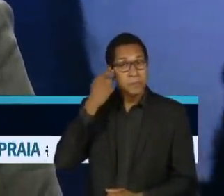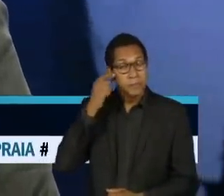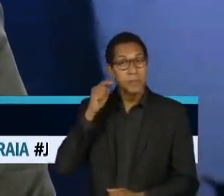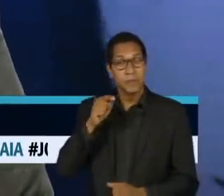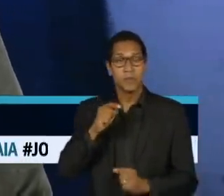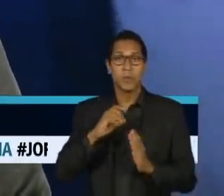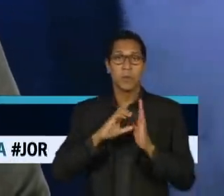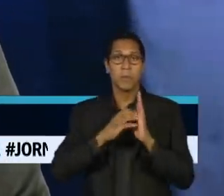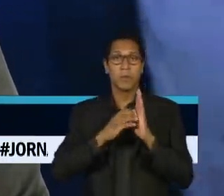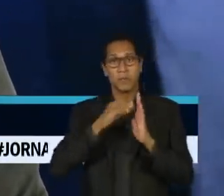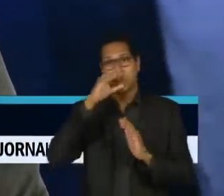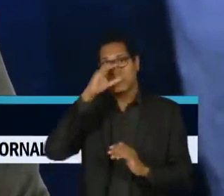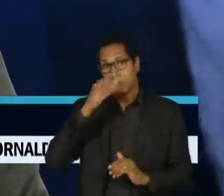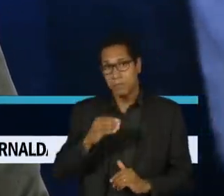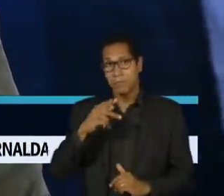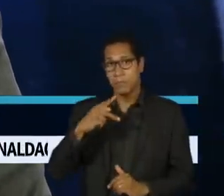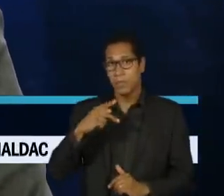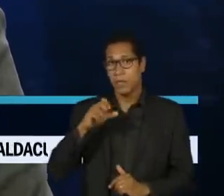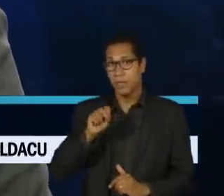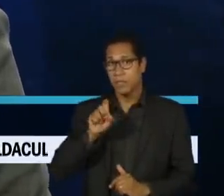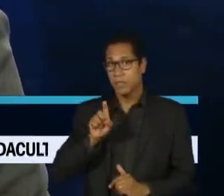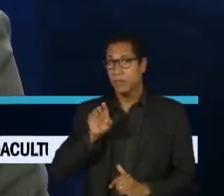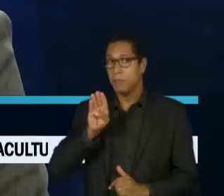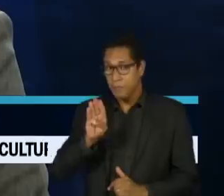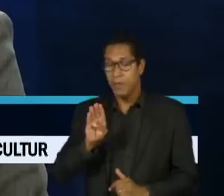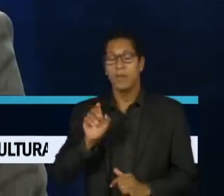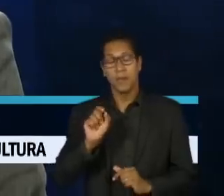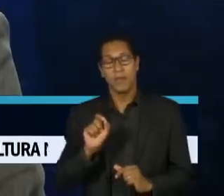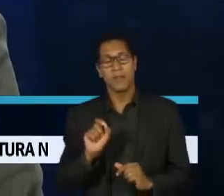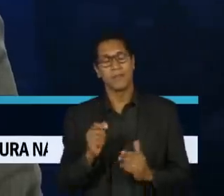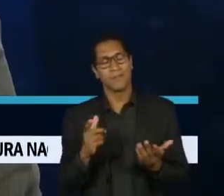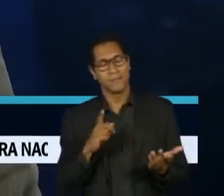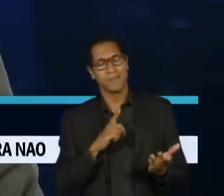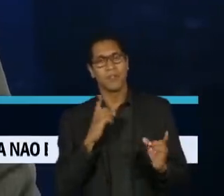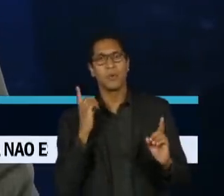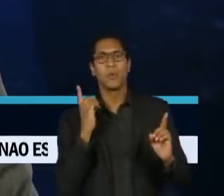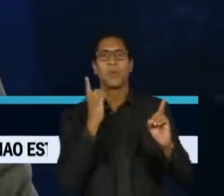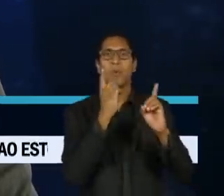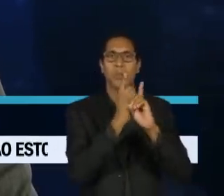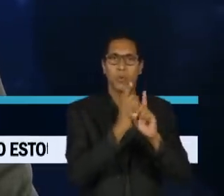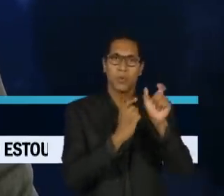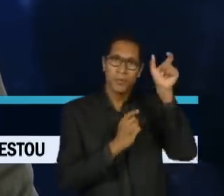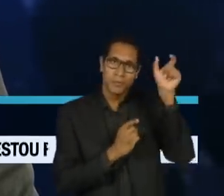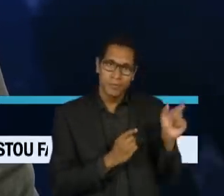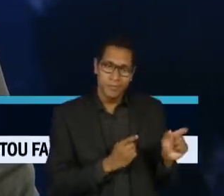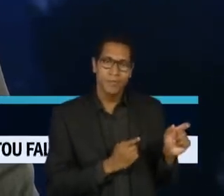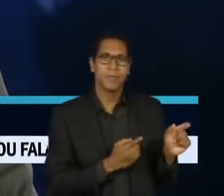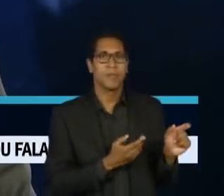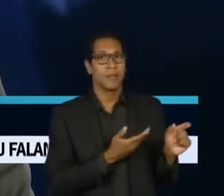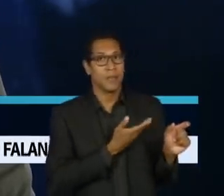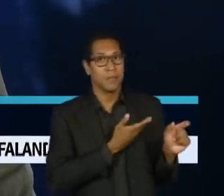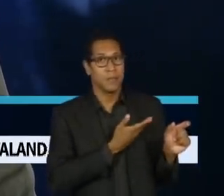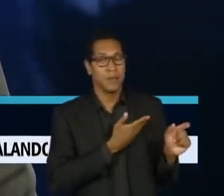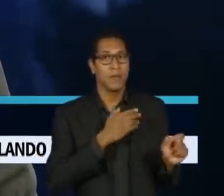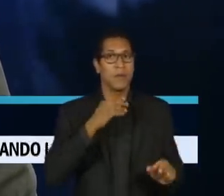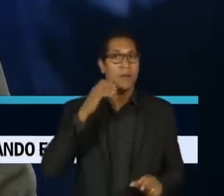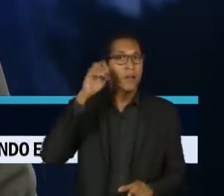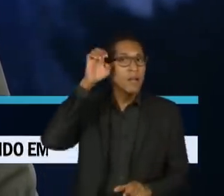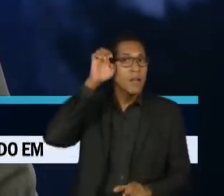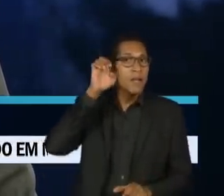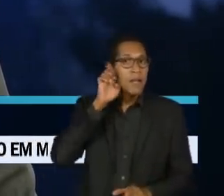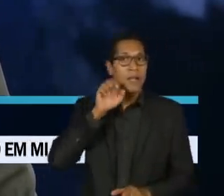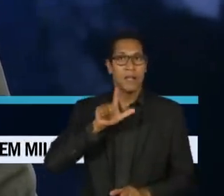à presidência, disse que é natural o encontro de hoje entre o colega de partido dele, Eduardo Leite, e o ex-ministro e